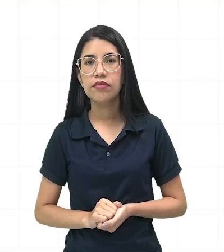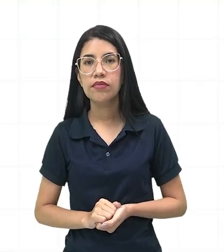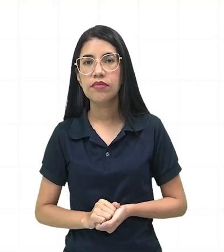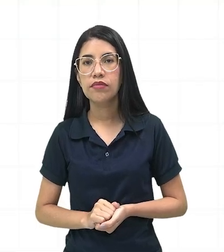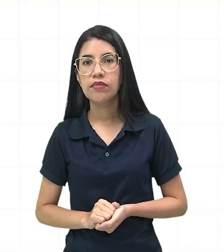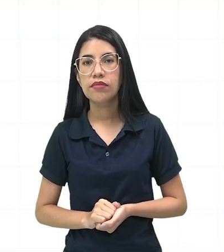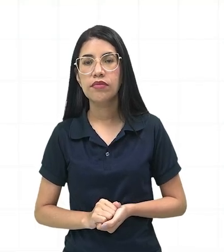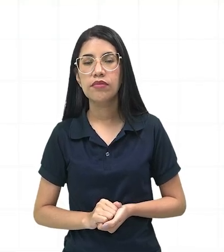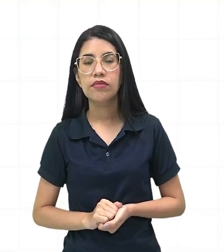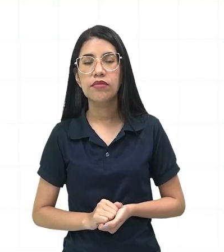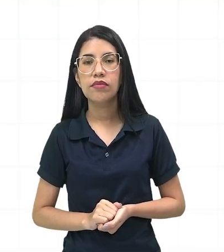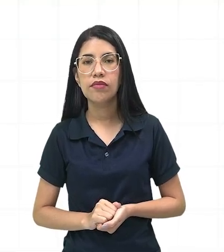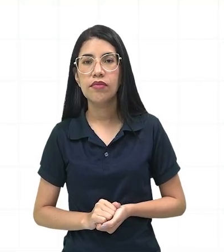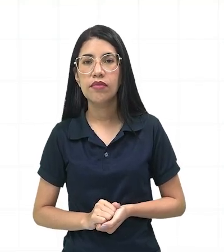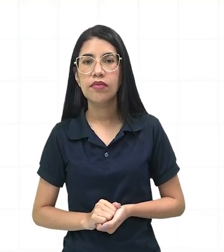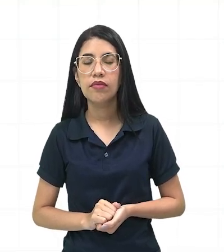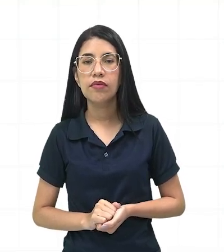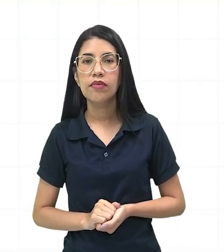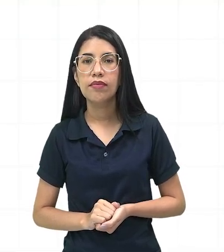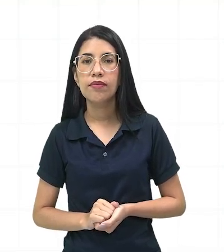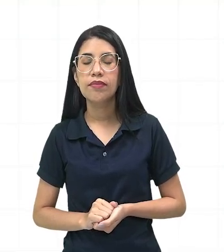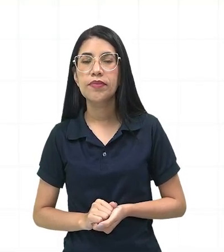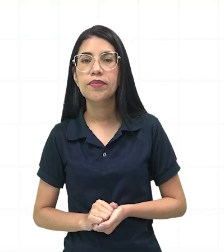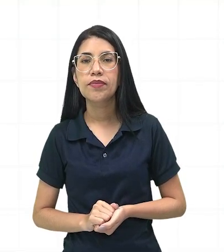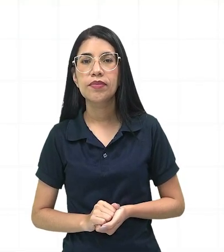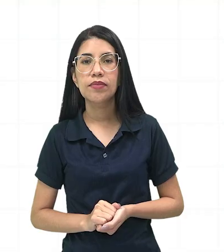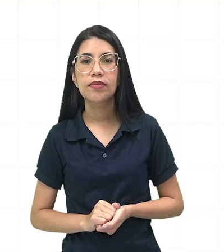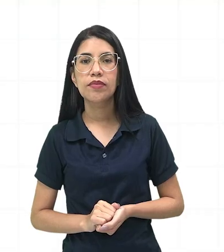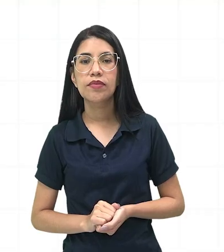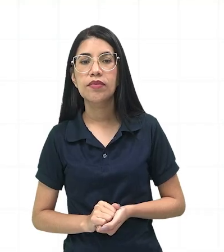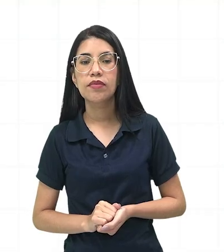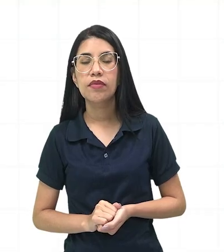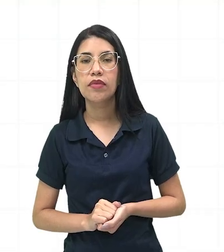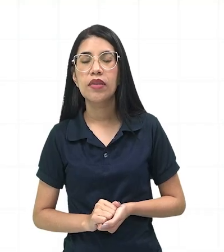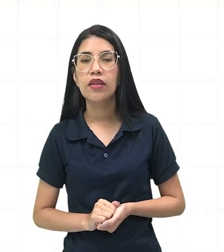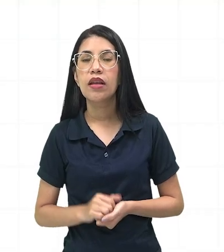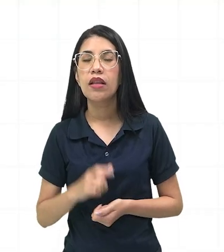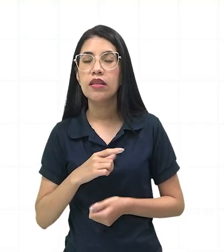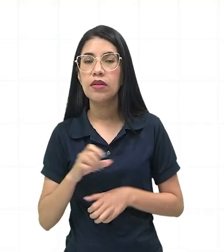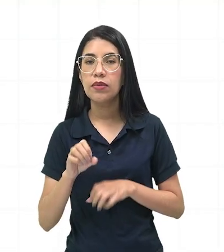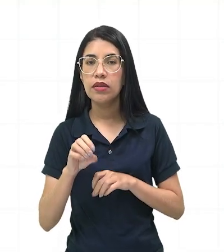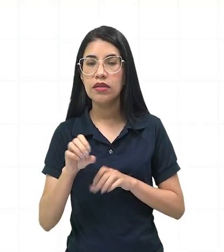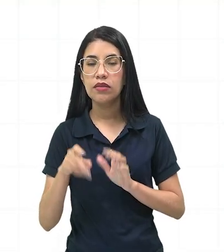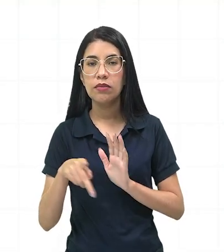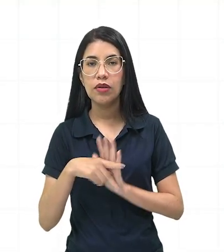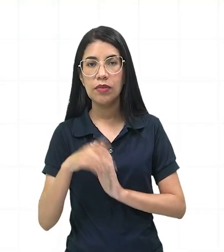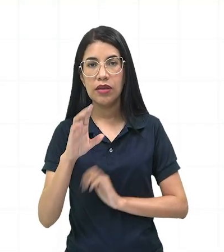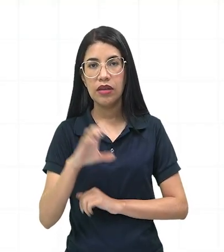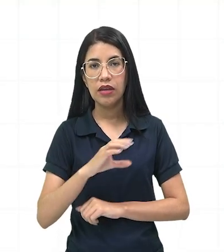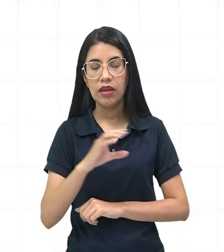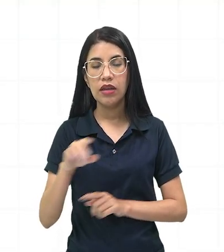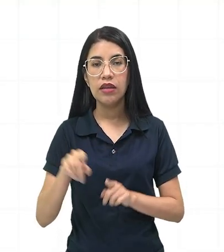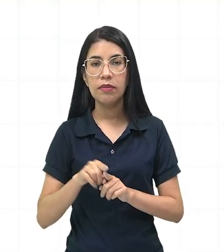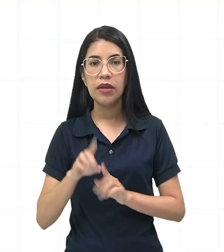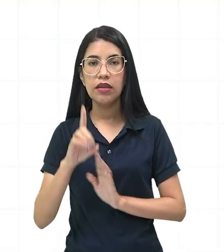o catecismo da Igreja Católica, né? E também tem o seu direito canônico.